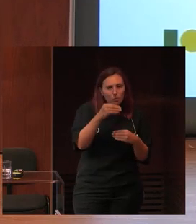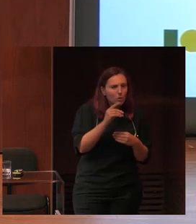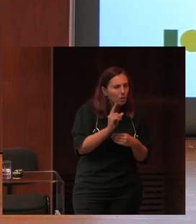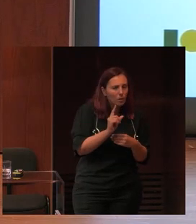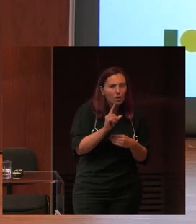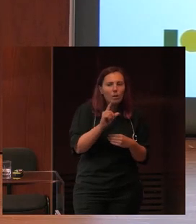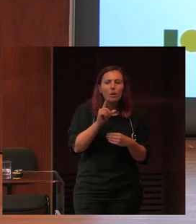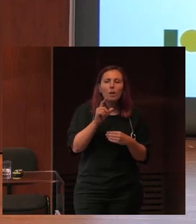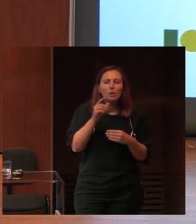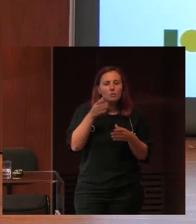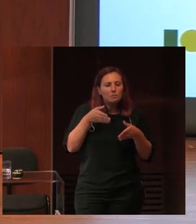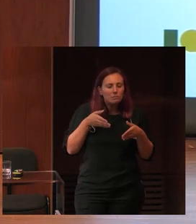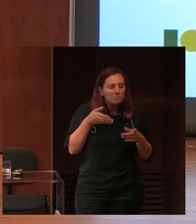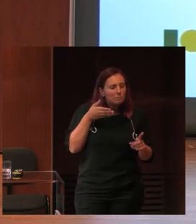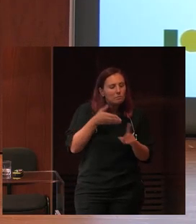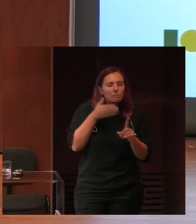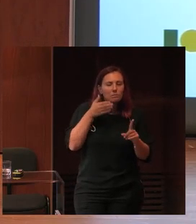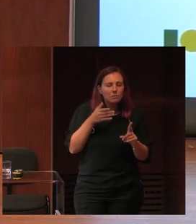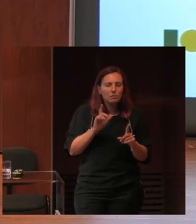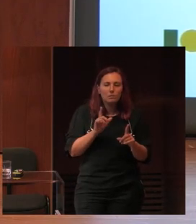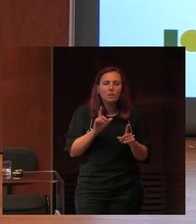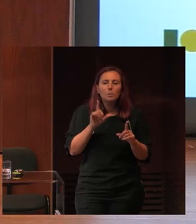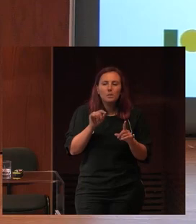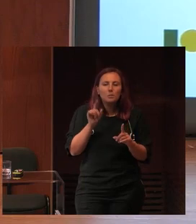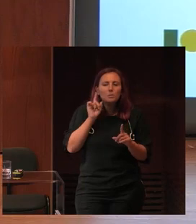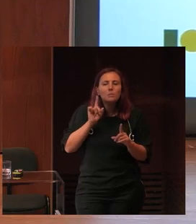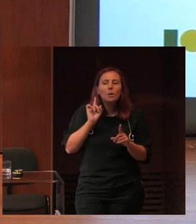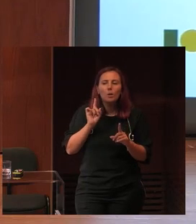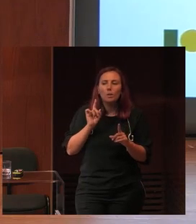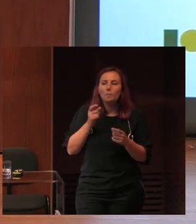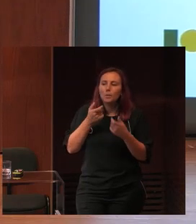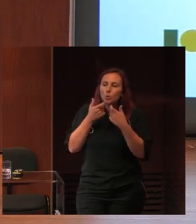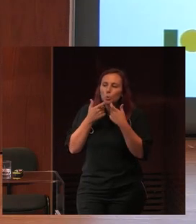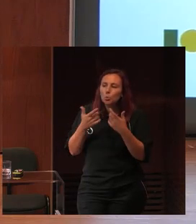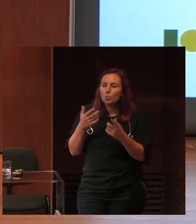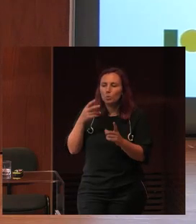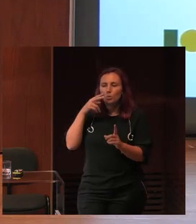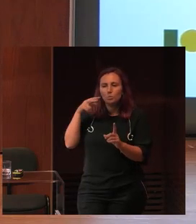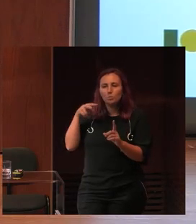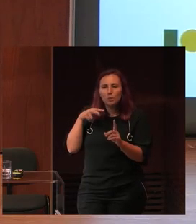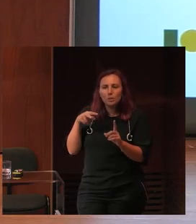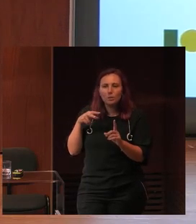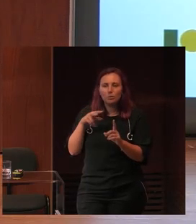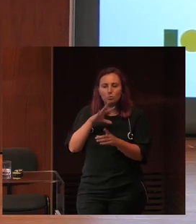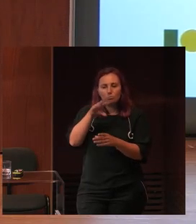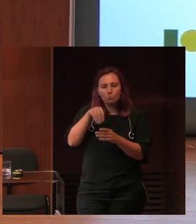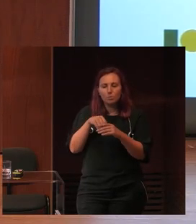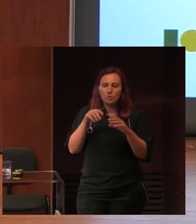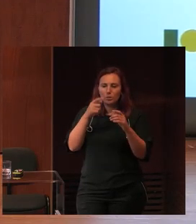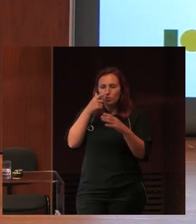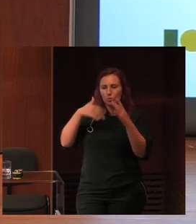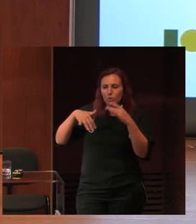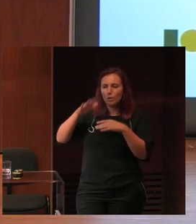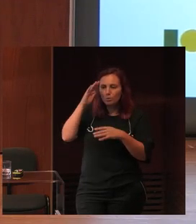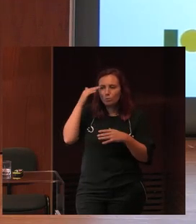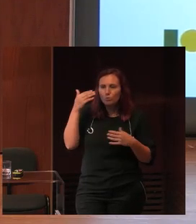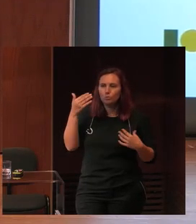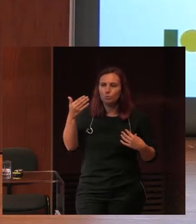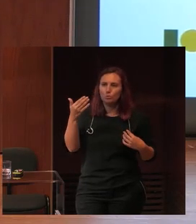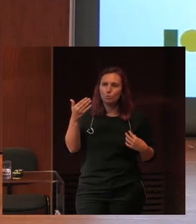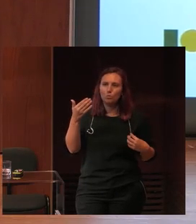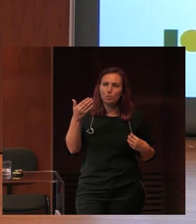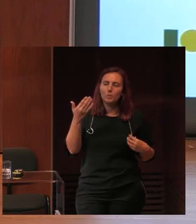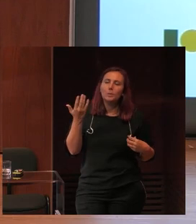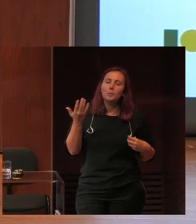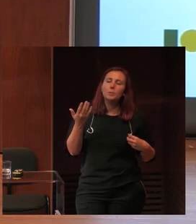num sentido muito estrito do termo, mas fundamentalmente para aquilo que são as perspectivas que nós temos enquanto sociedade no futuro próximo e no futuro